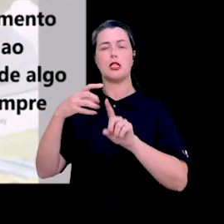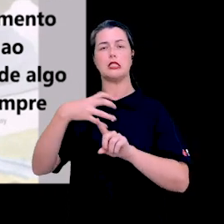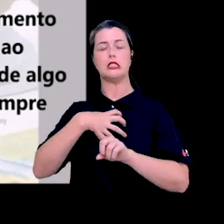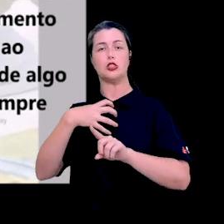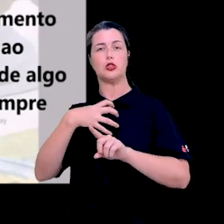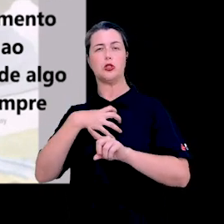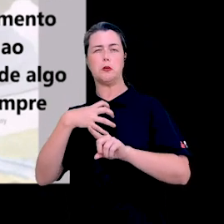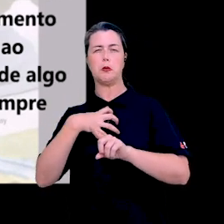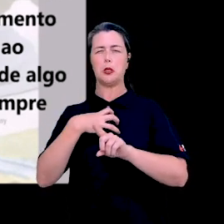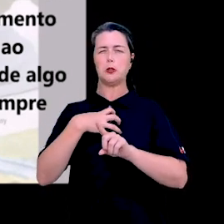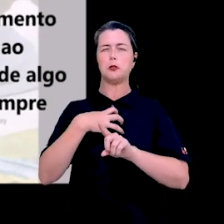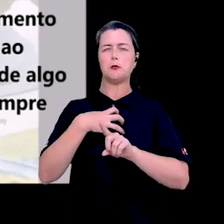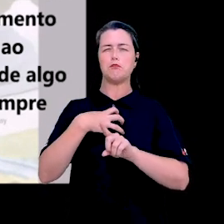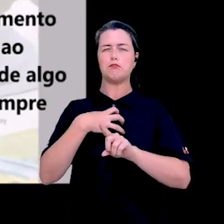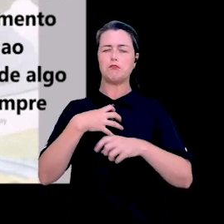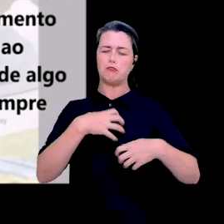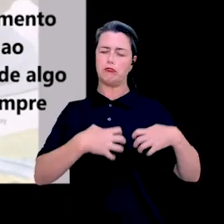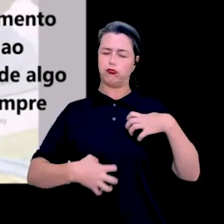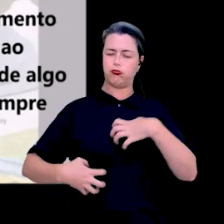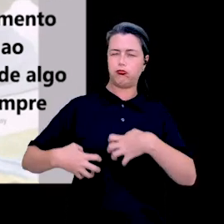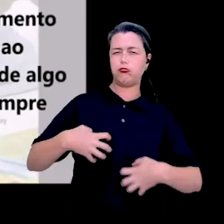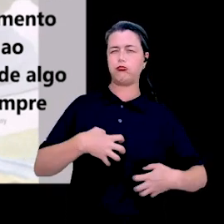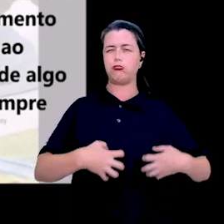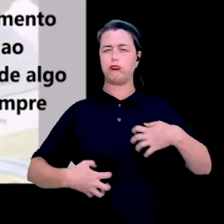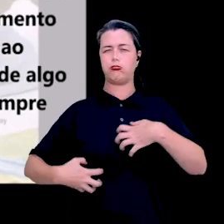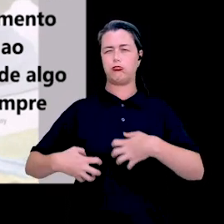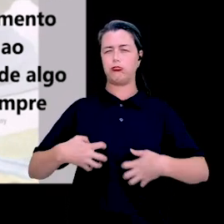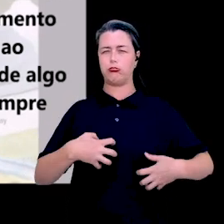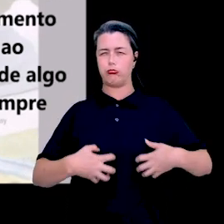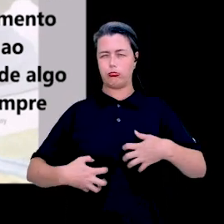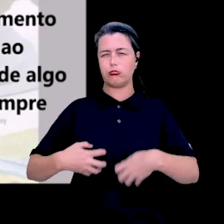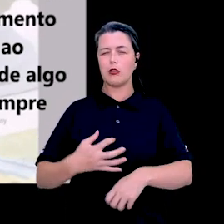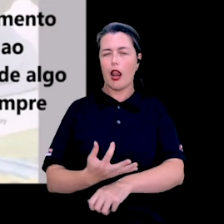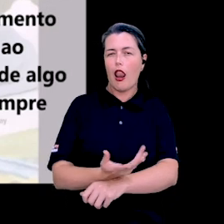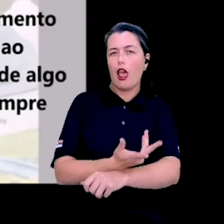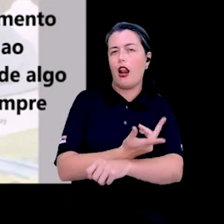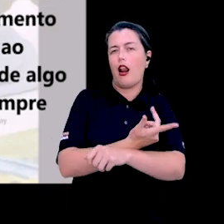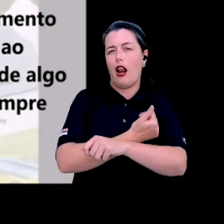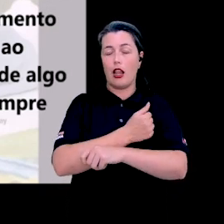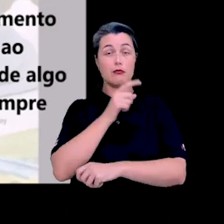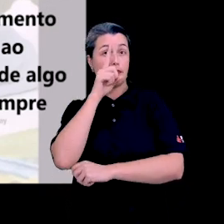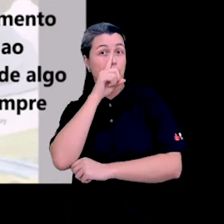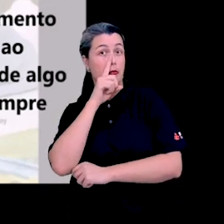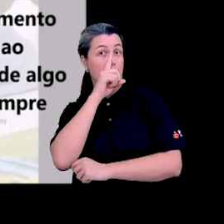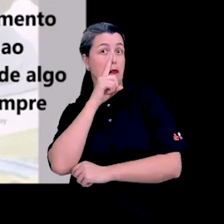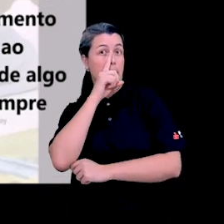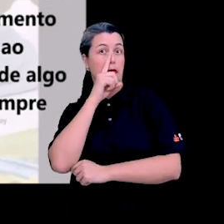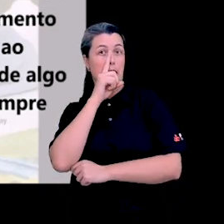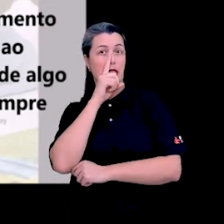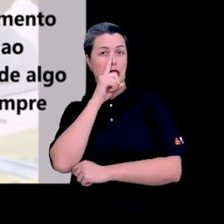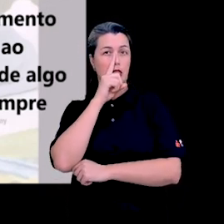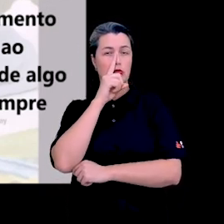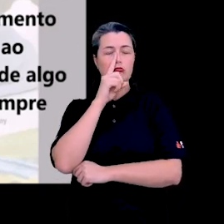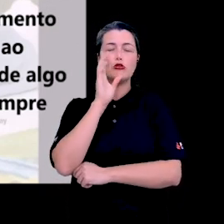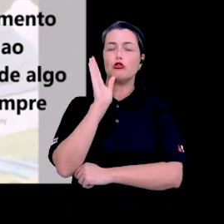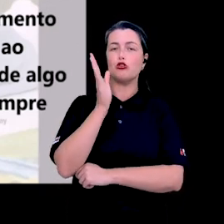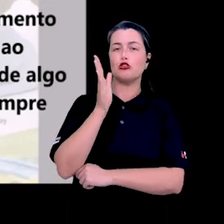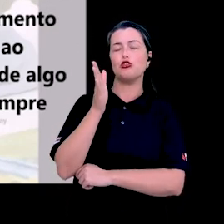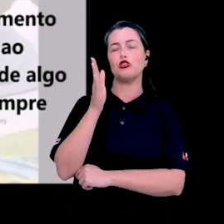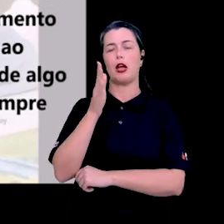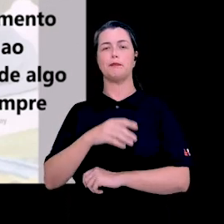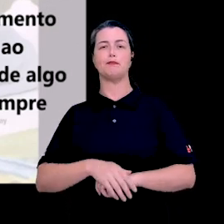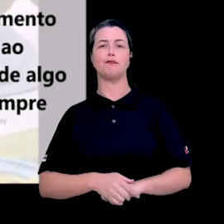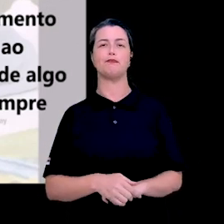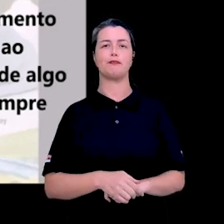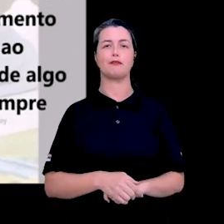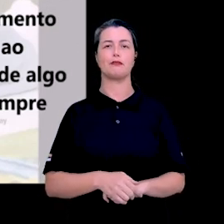o sentimento não consciente de frio no estômago frente ao inesperado, ou o famoso calafrio nos alertando